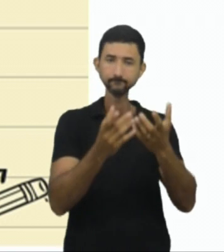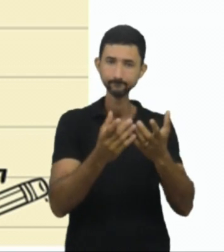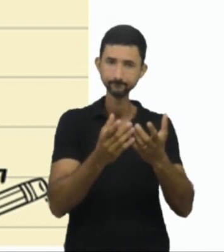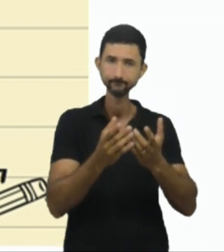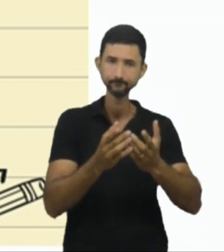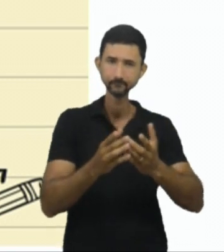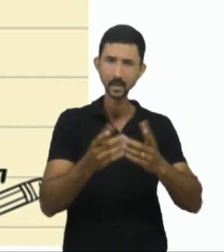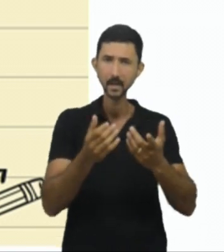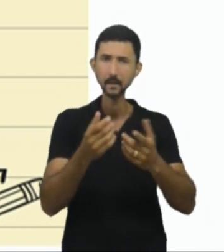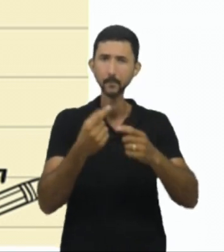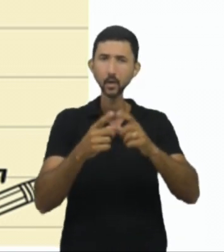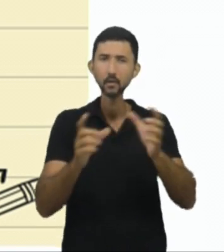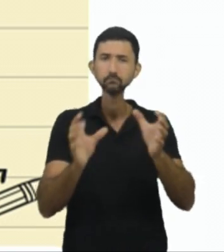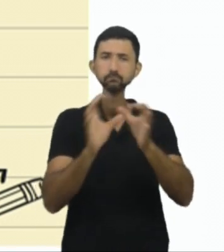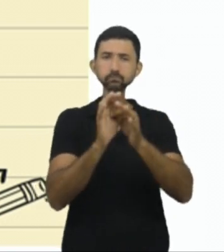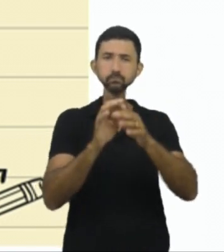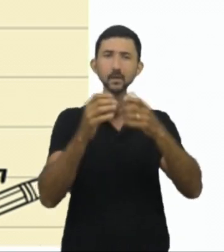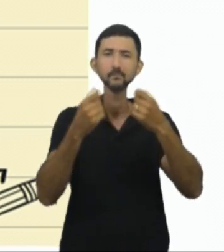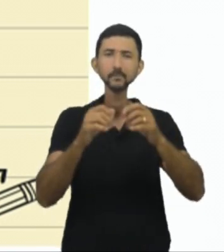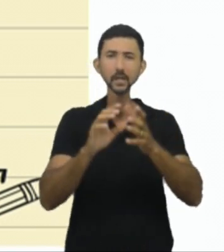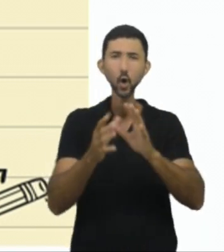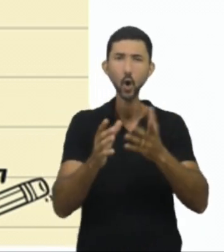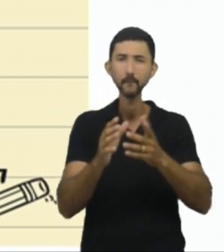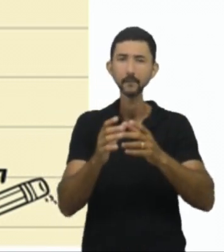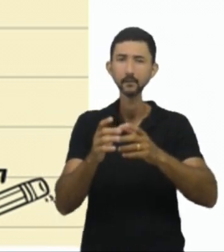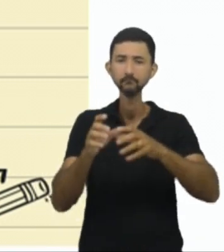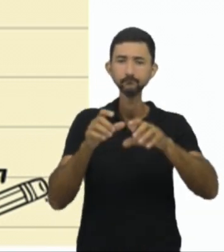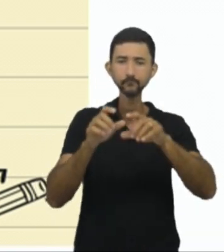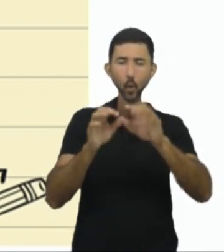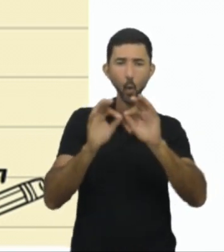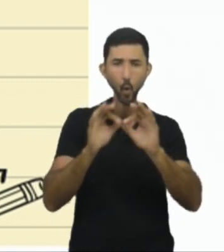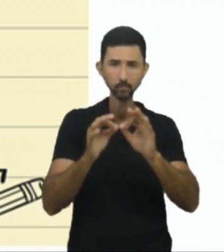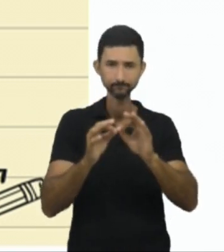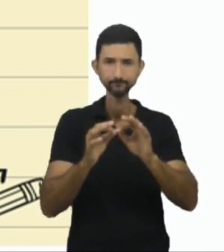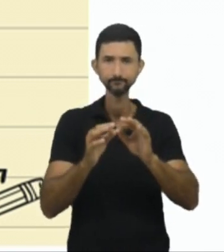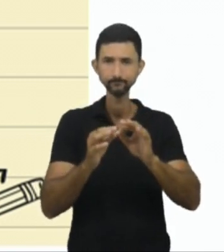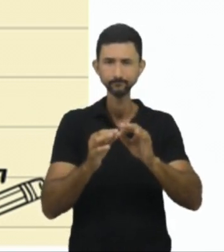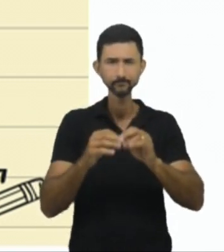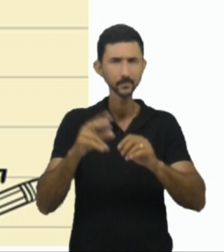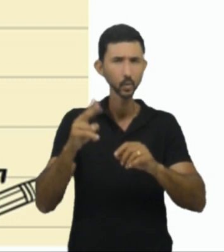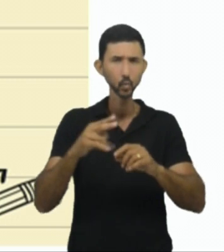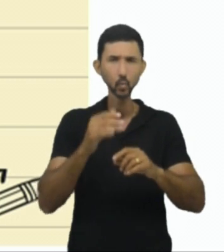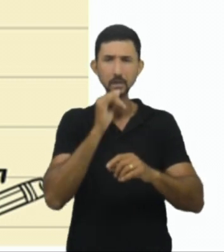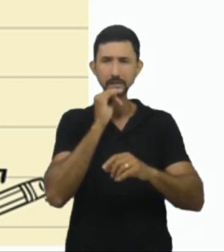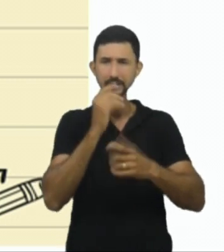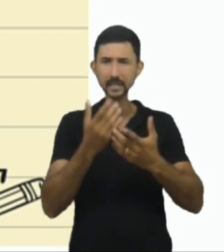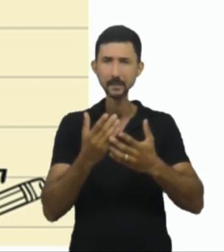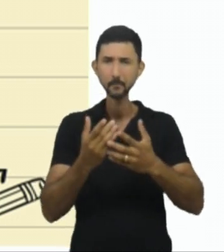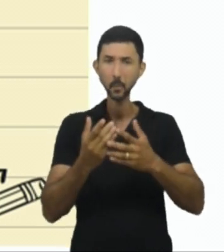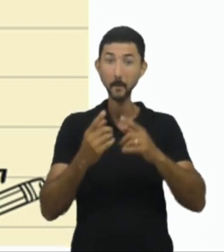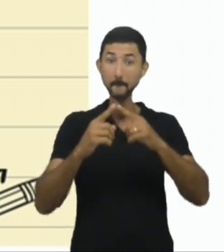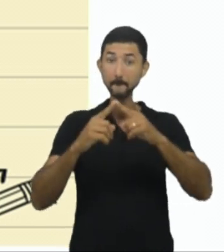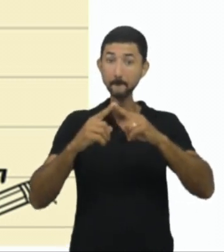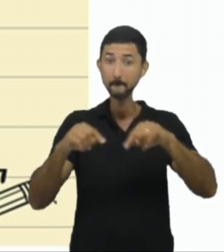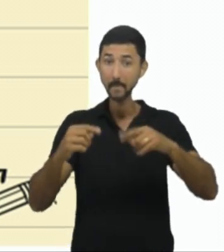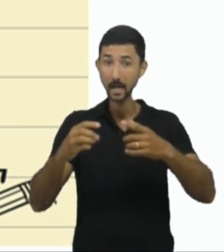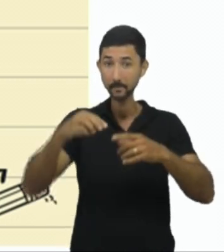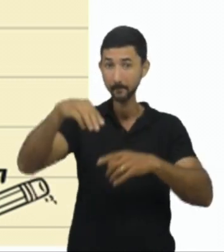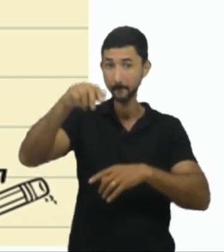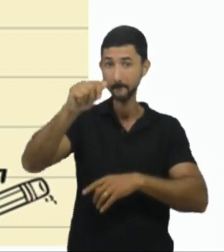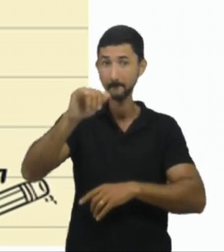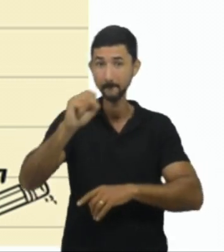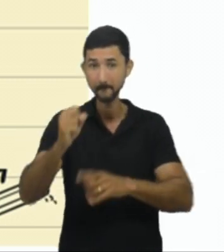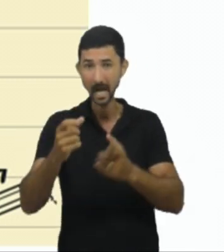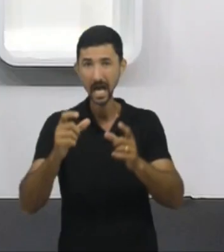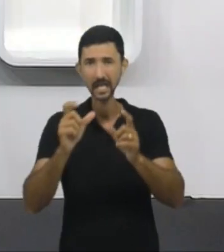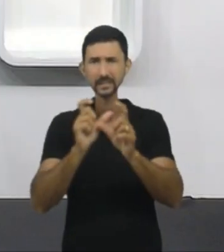é porque as conjunções elas não vão ser flexionadas. Nunca vai ter mais no plural e no singular,